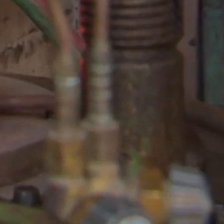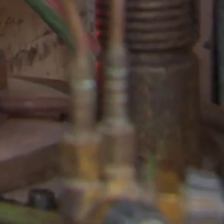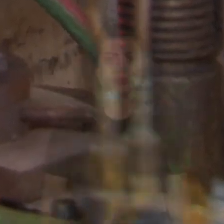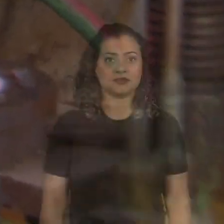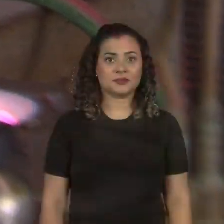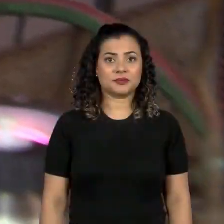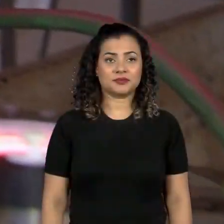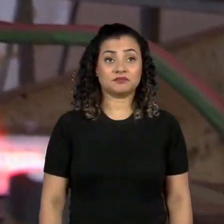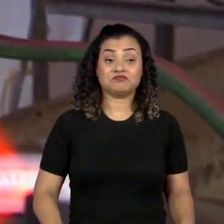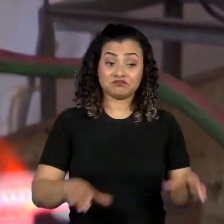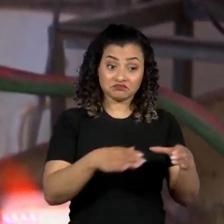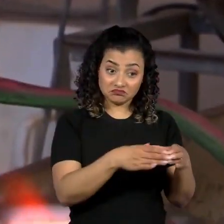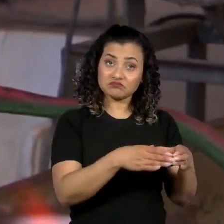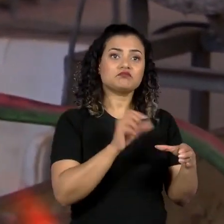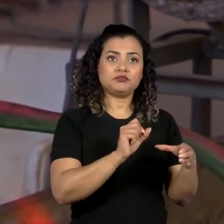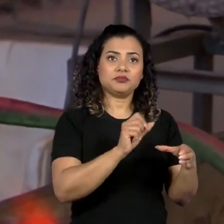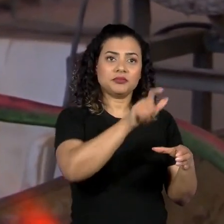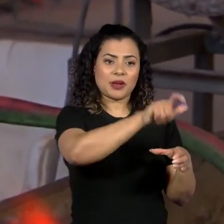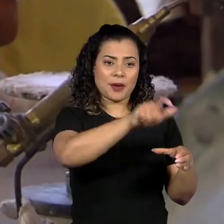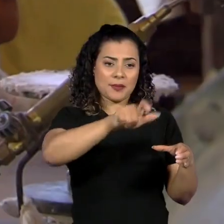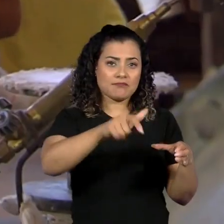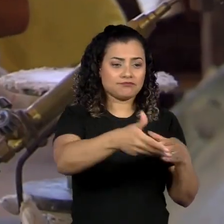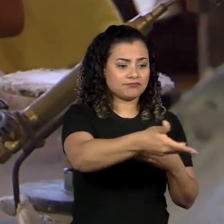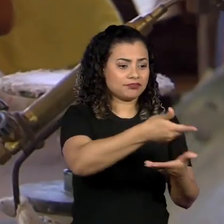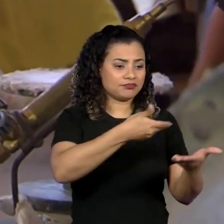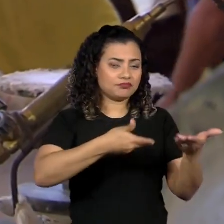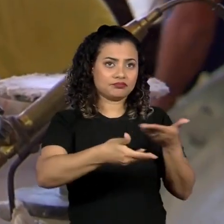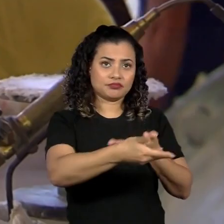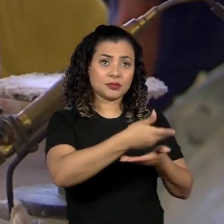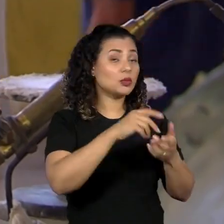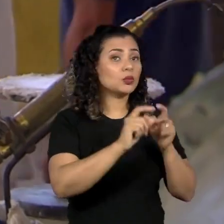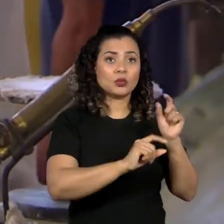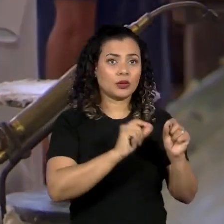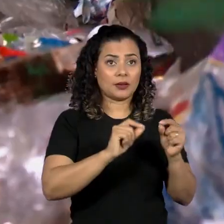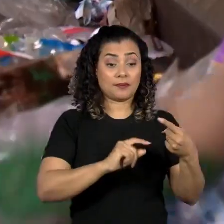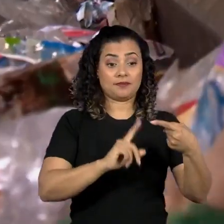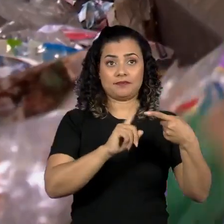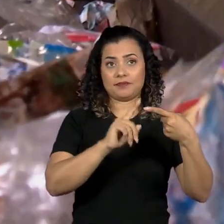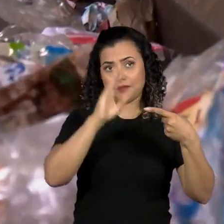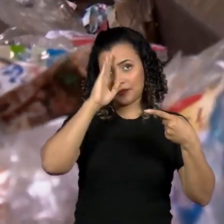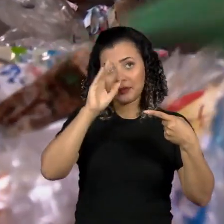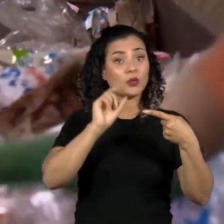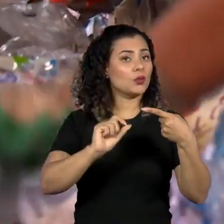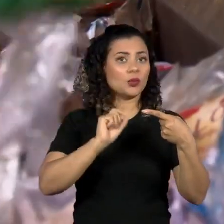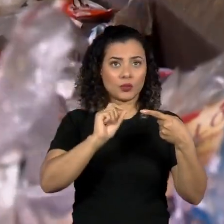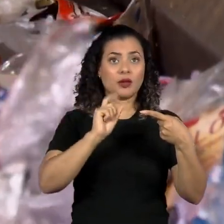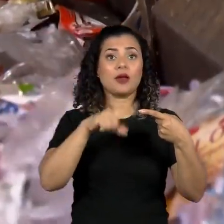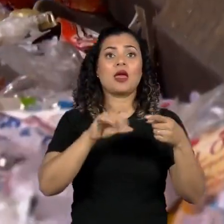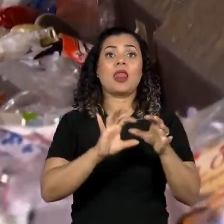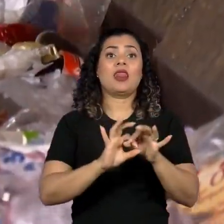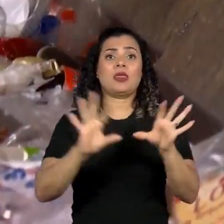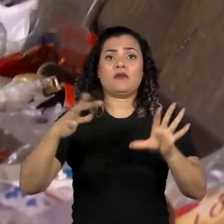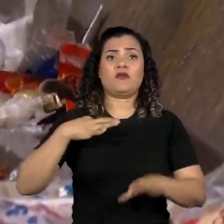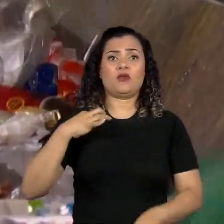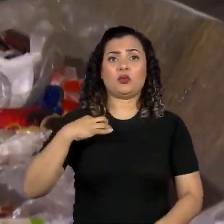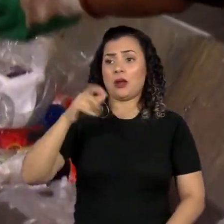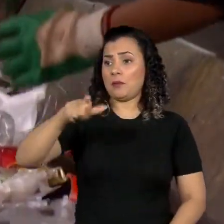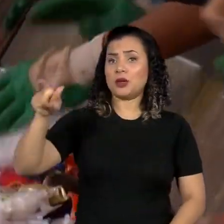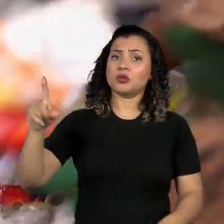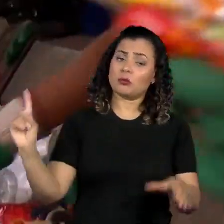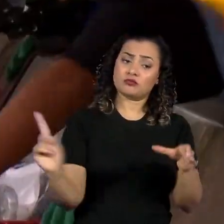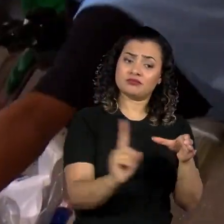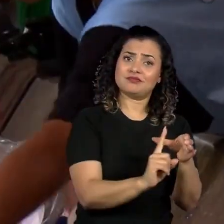O cooperativismo, ele se molda em alguns princípios. O primeiro princípio deles é a adesão livre e voluntária. Significa que